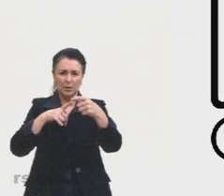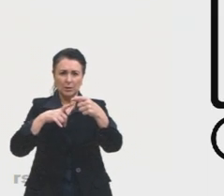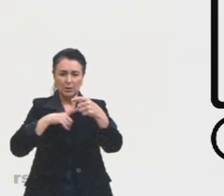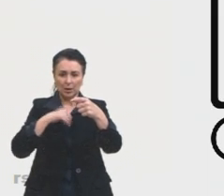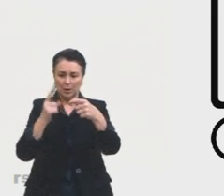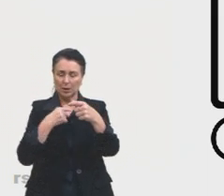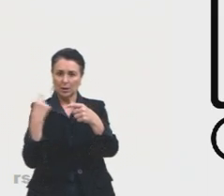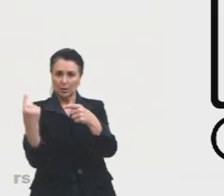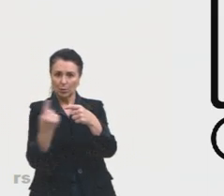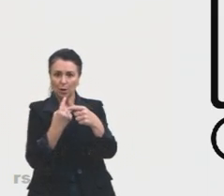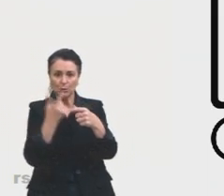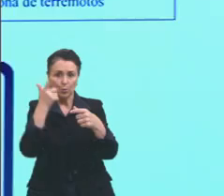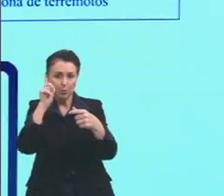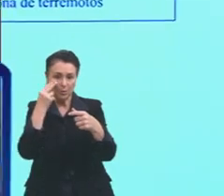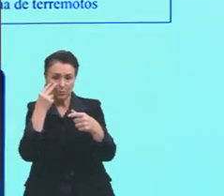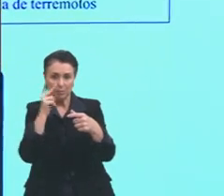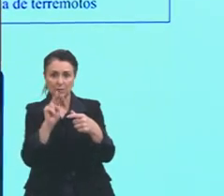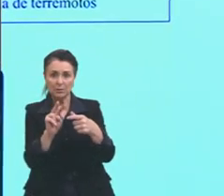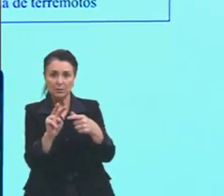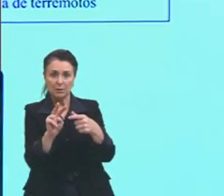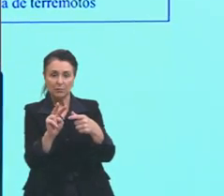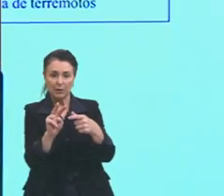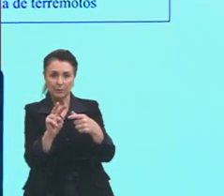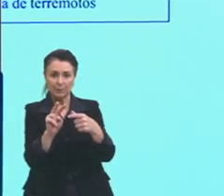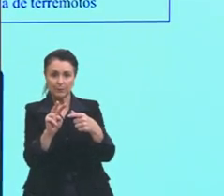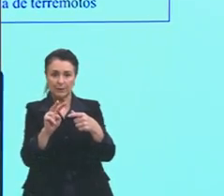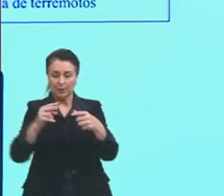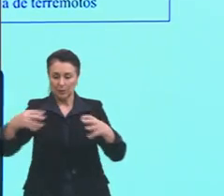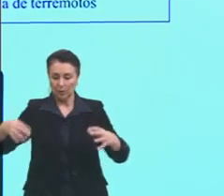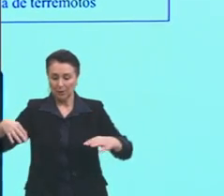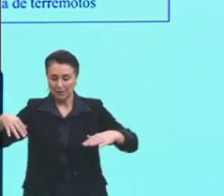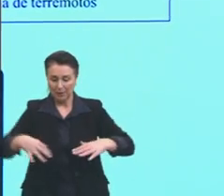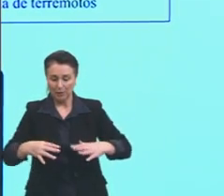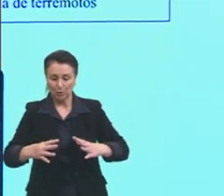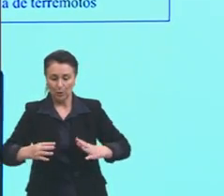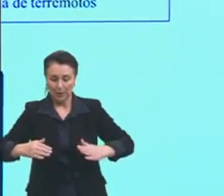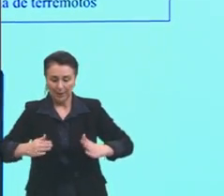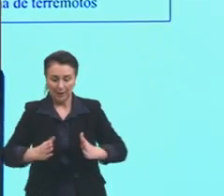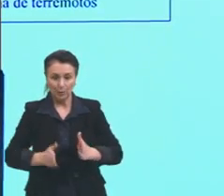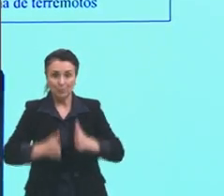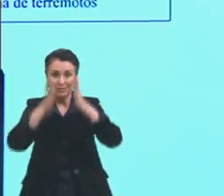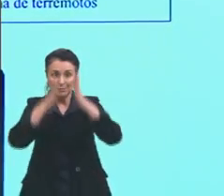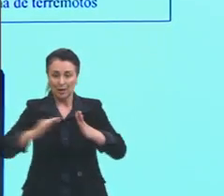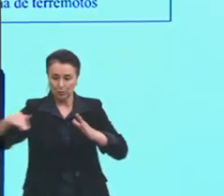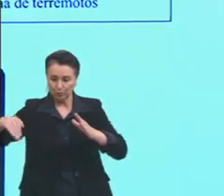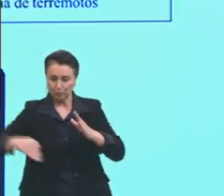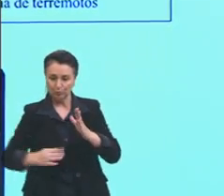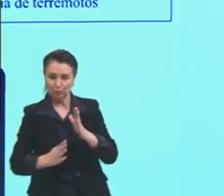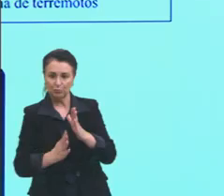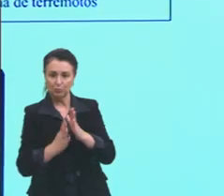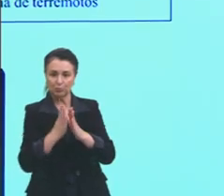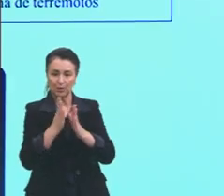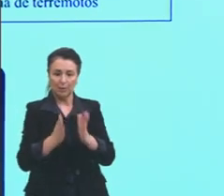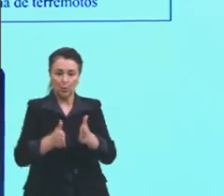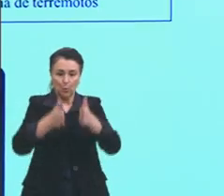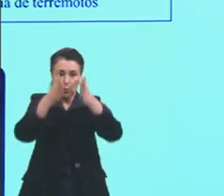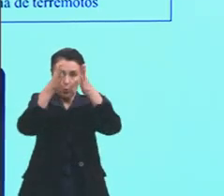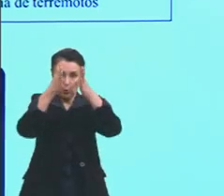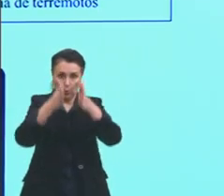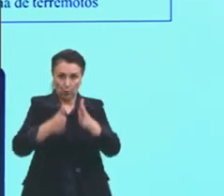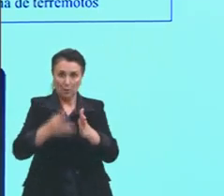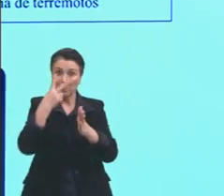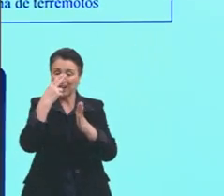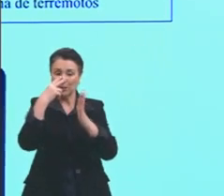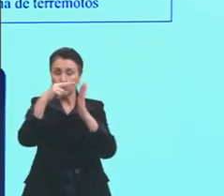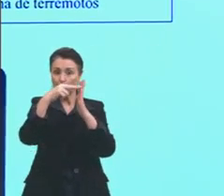onde nós vamos ter essa essa formação aí dessa dessa lava certo o corno né que